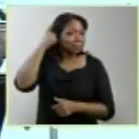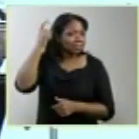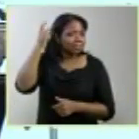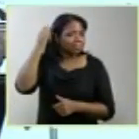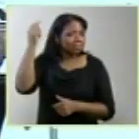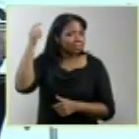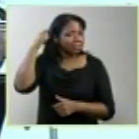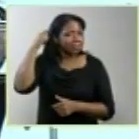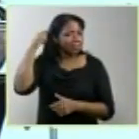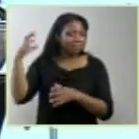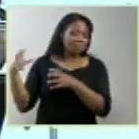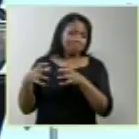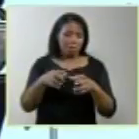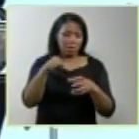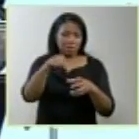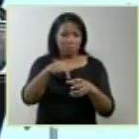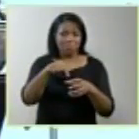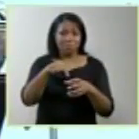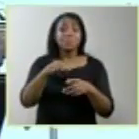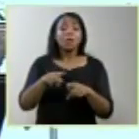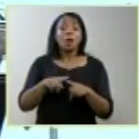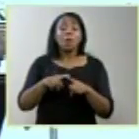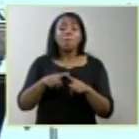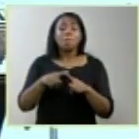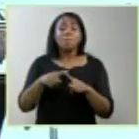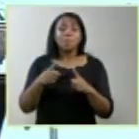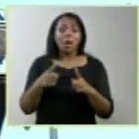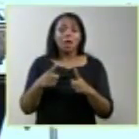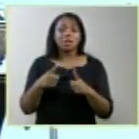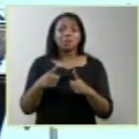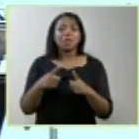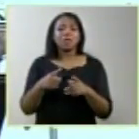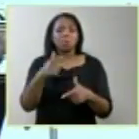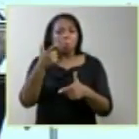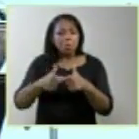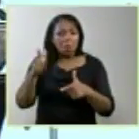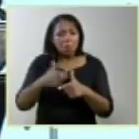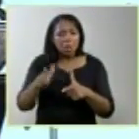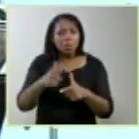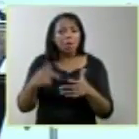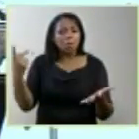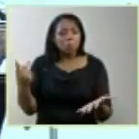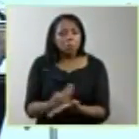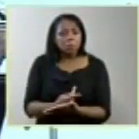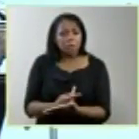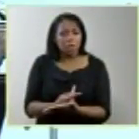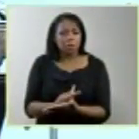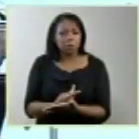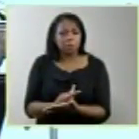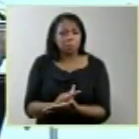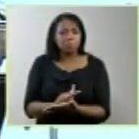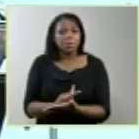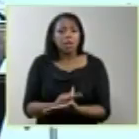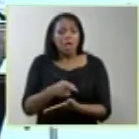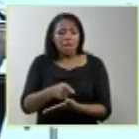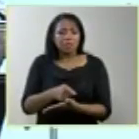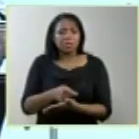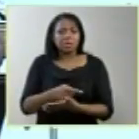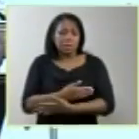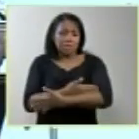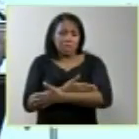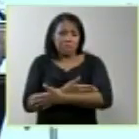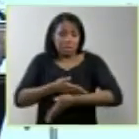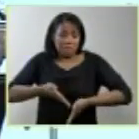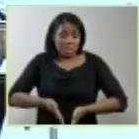portanto, estando este alto índice de malformações associadas à anencefalia, esses recém-nascidos com anencefalia